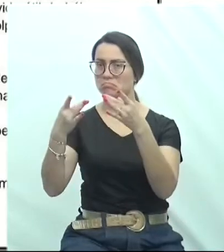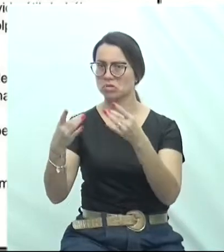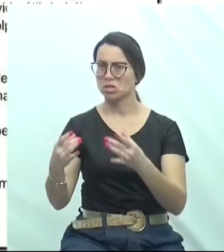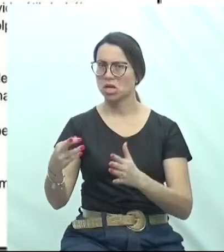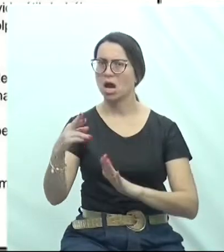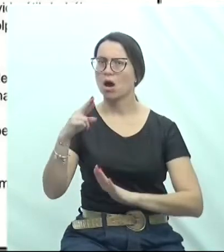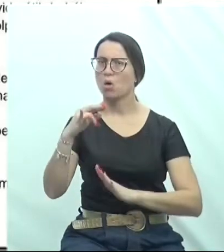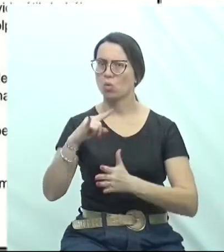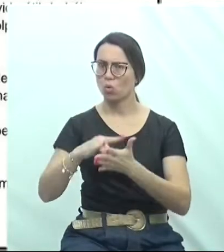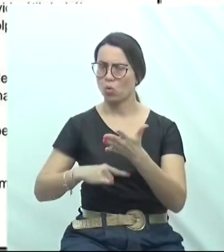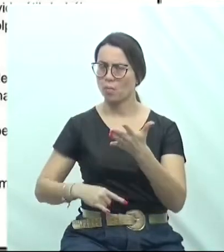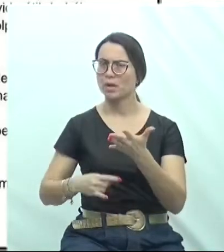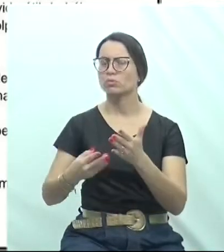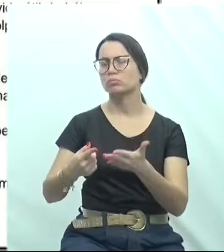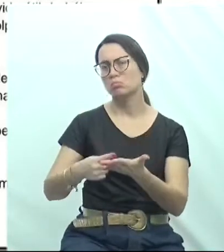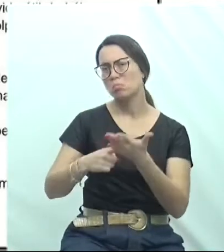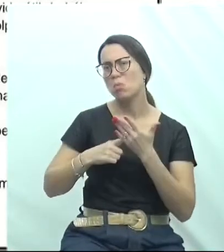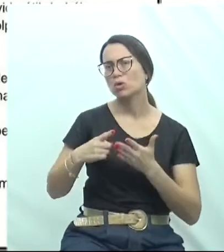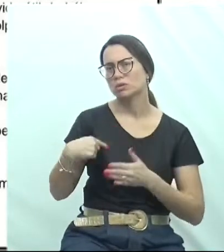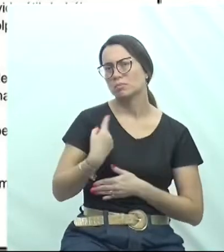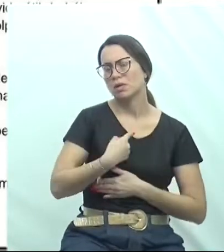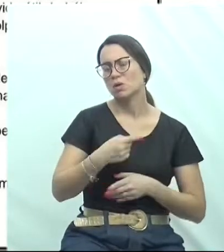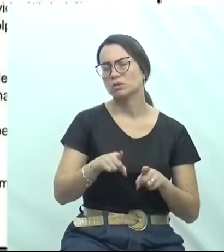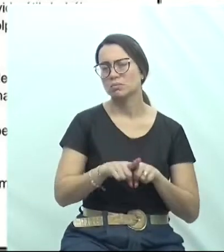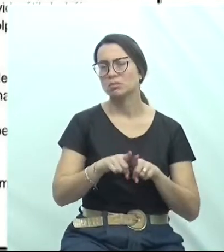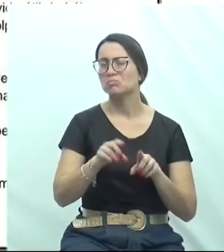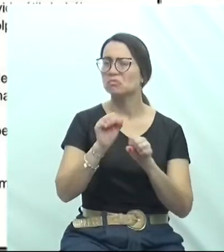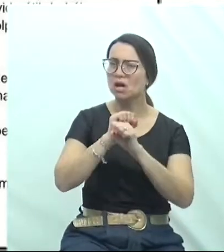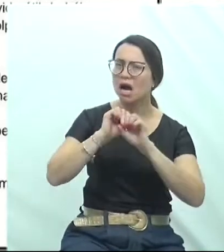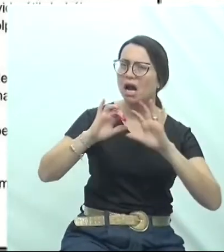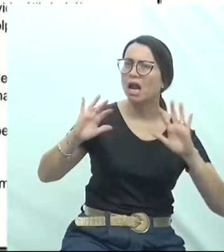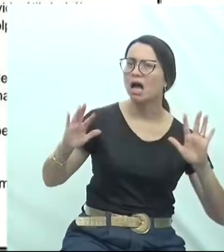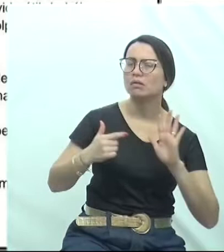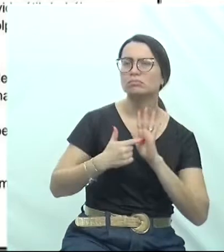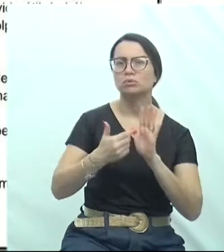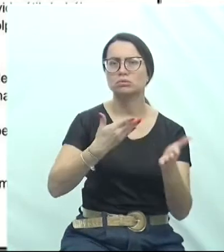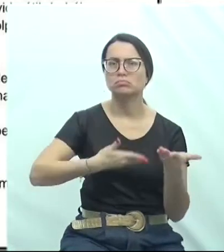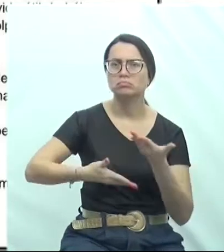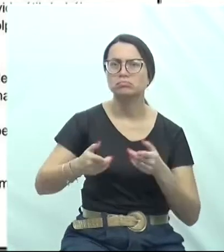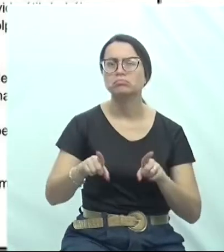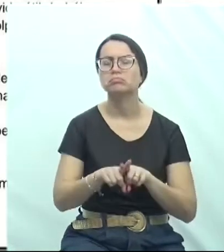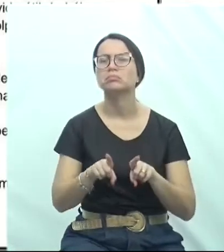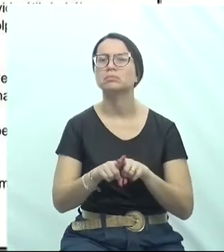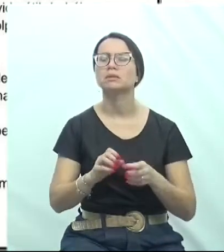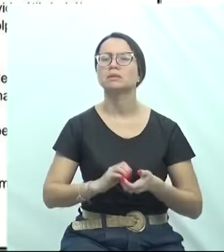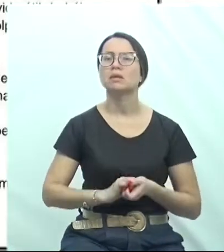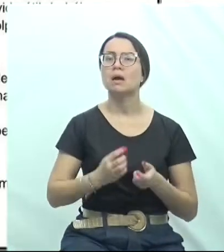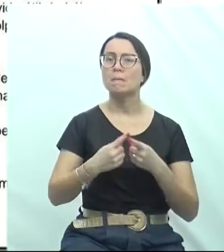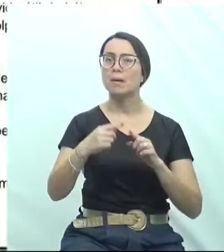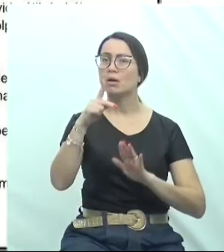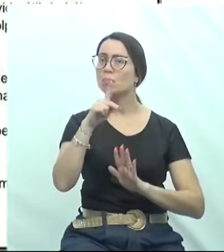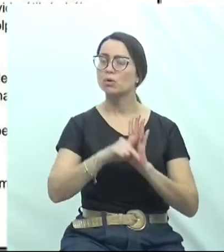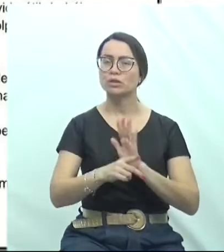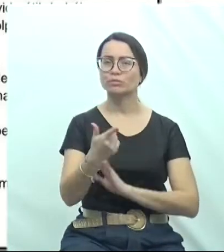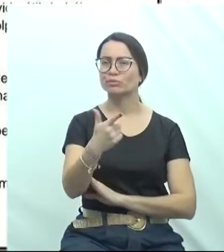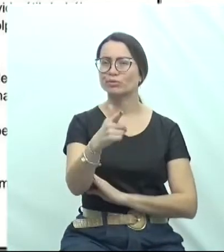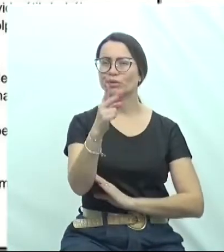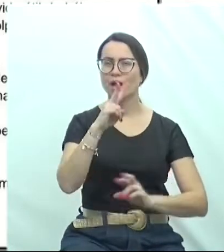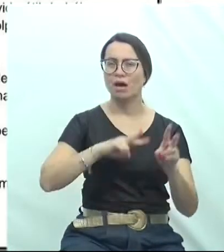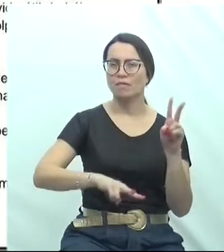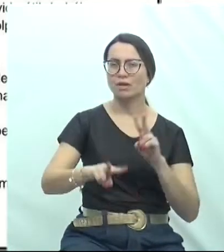estar acompanhando, né, que fica mais, um processo mais transparente, seria interessante. Mas no projeto que eles enviaram para nós, não possui essa análise. Tá? Pois